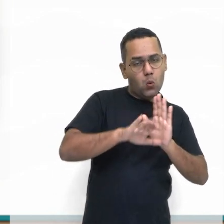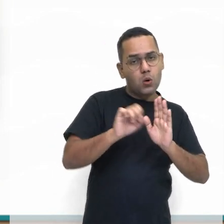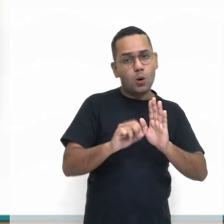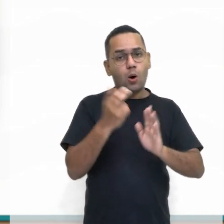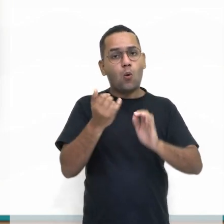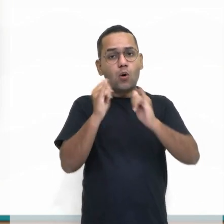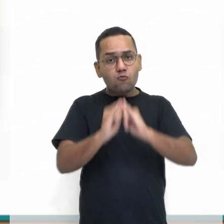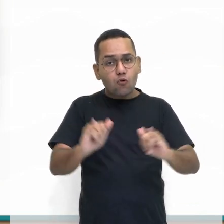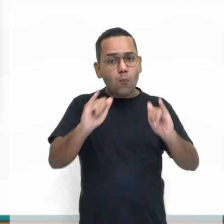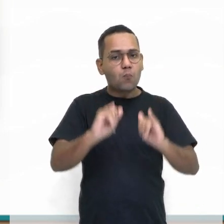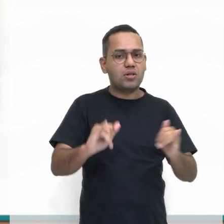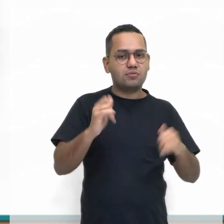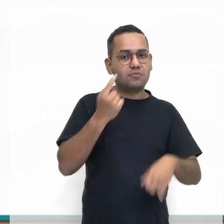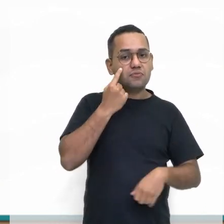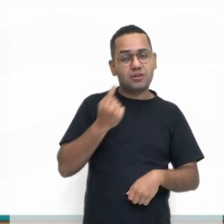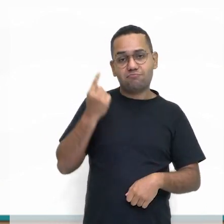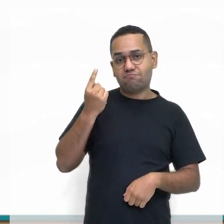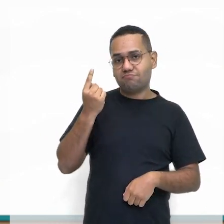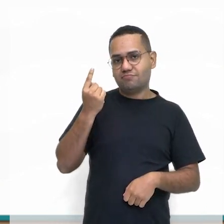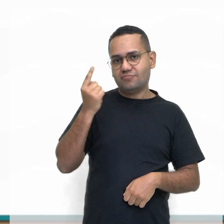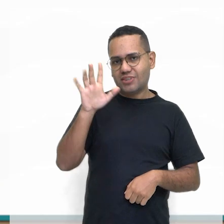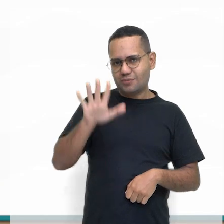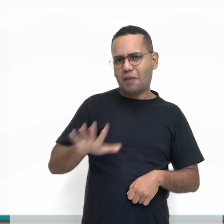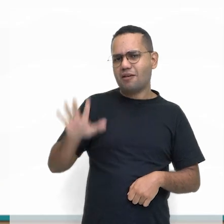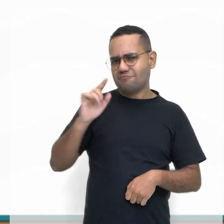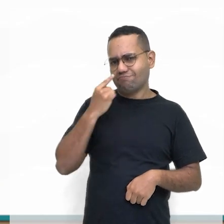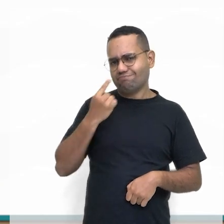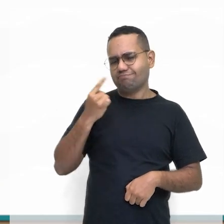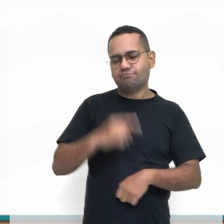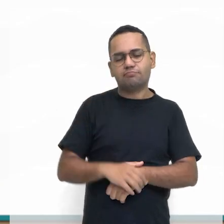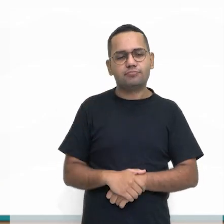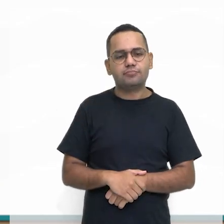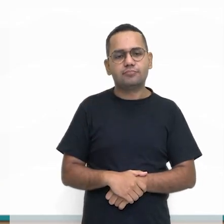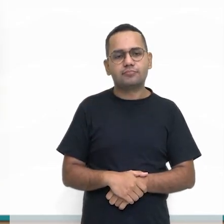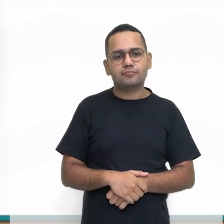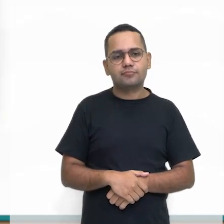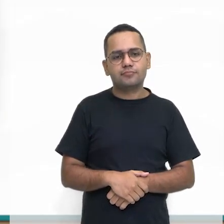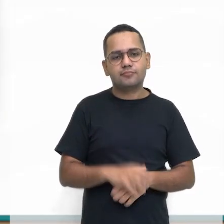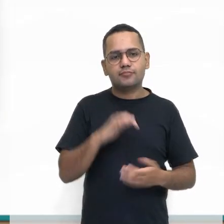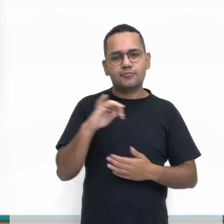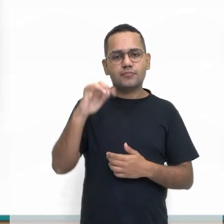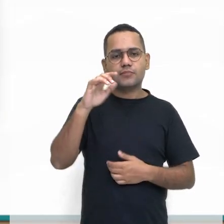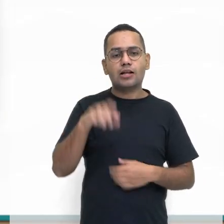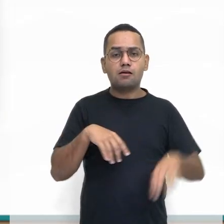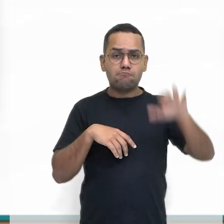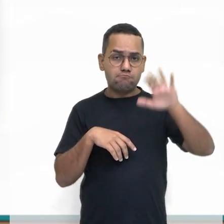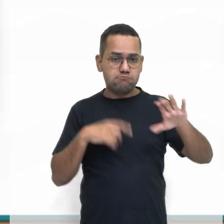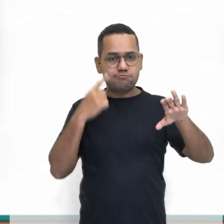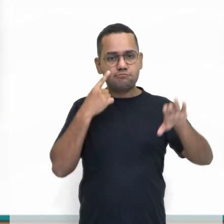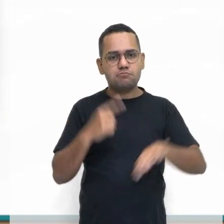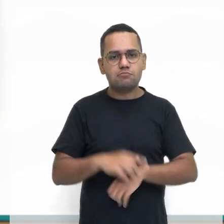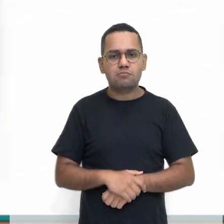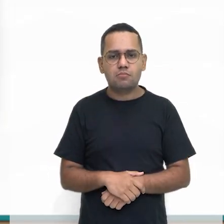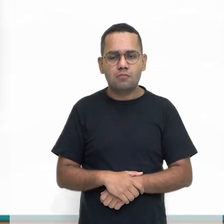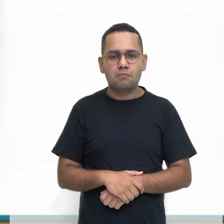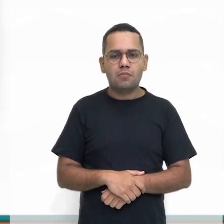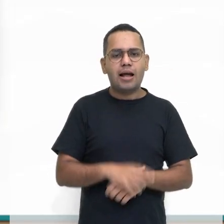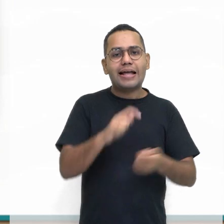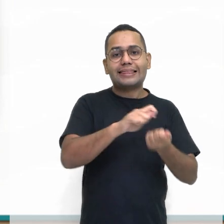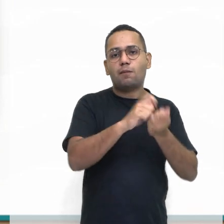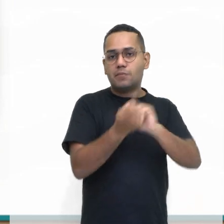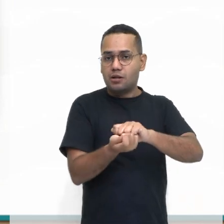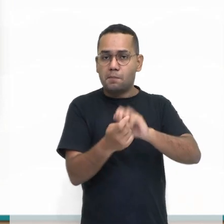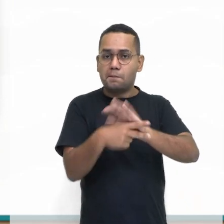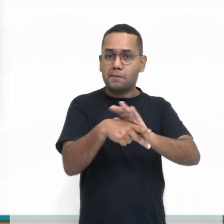sua obra, certo? Aí nós temos aqui desmaterialização da arte, né? Então, o